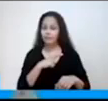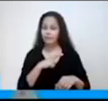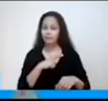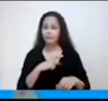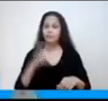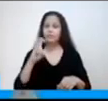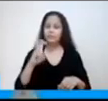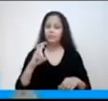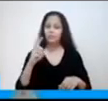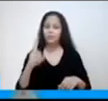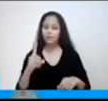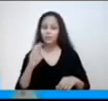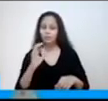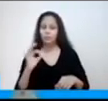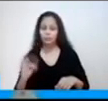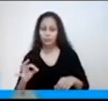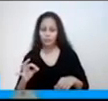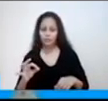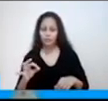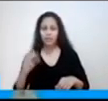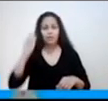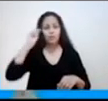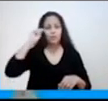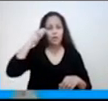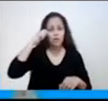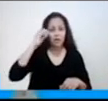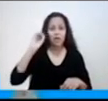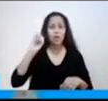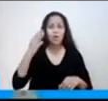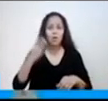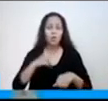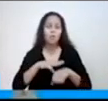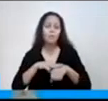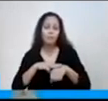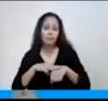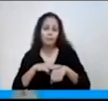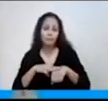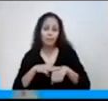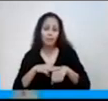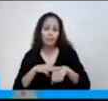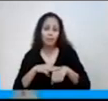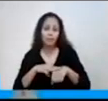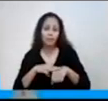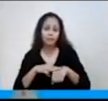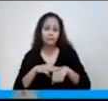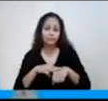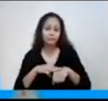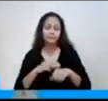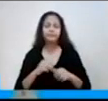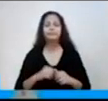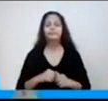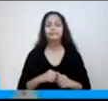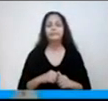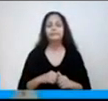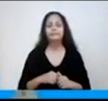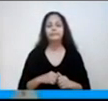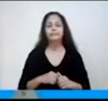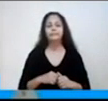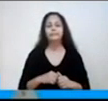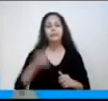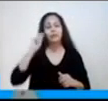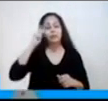censo, 51% da população é parda ou negra. E por que 67% dos moradores da favela são